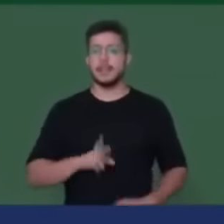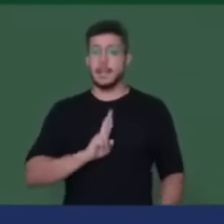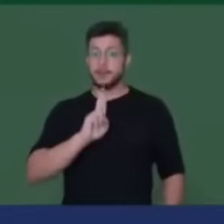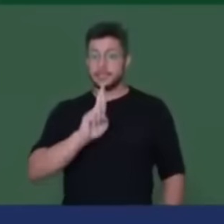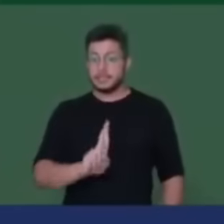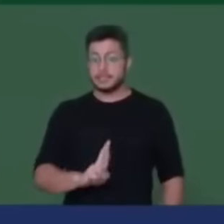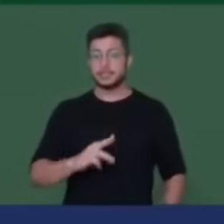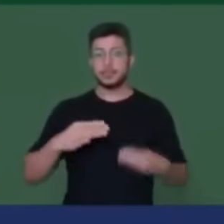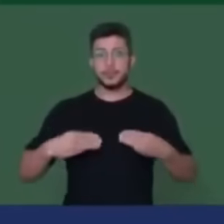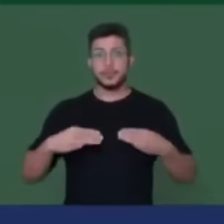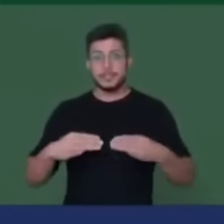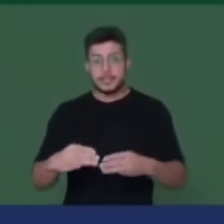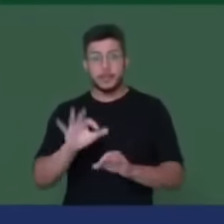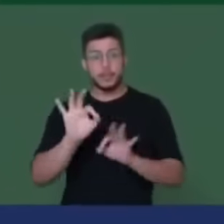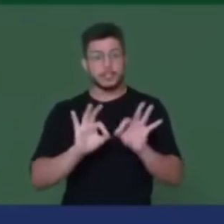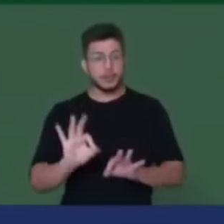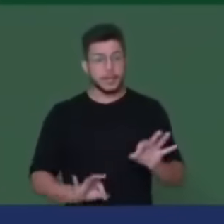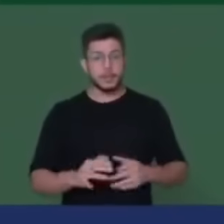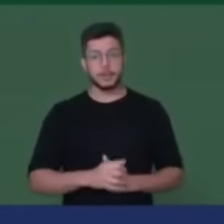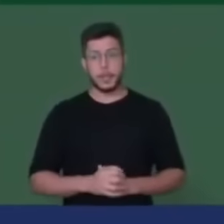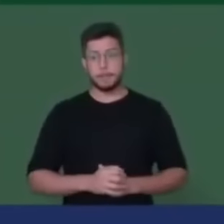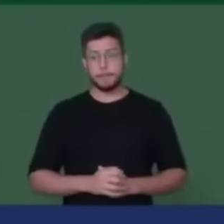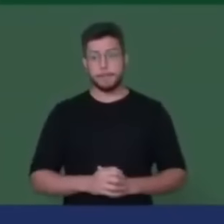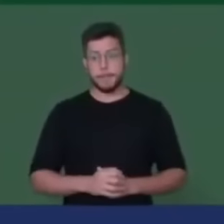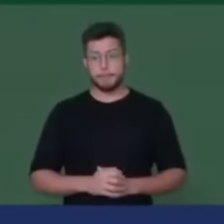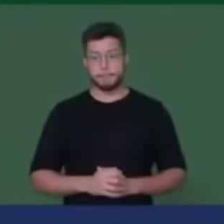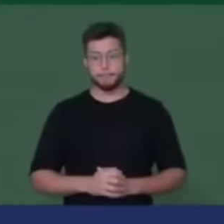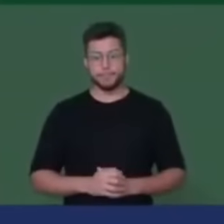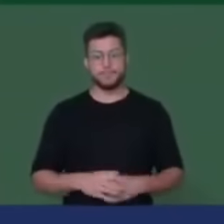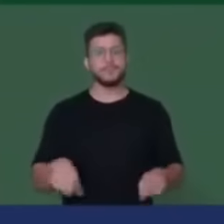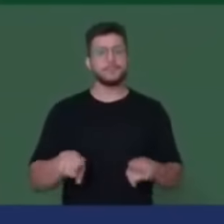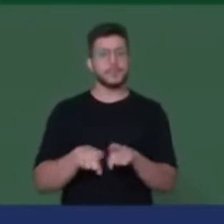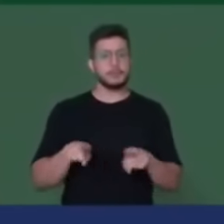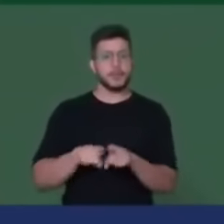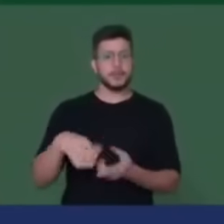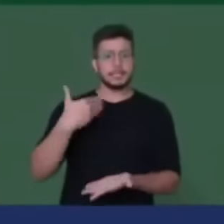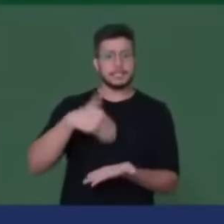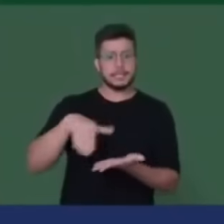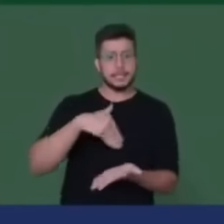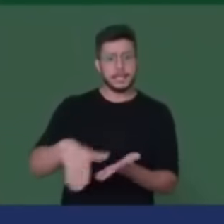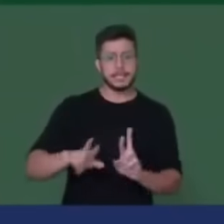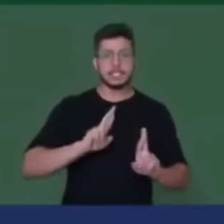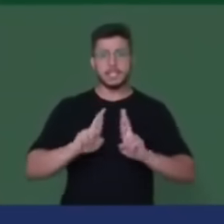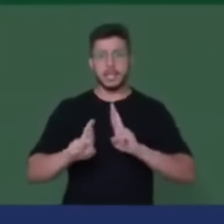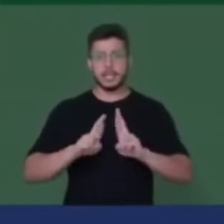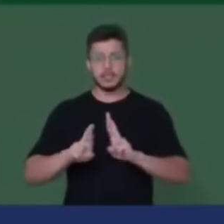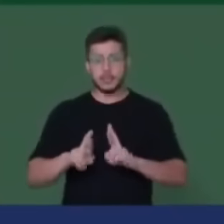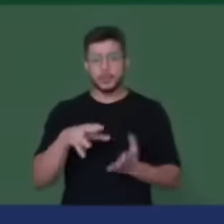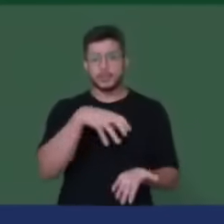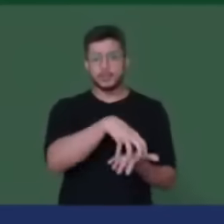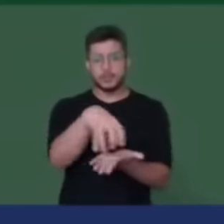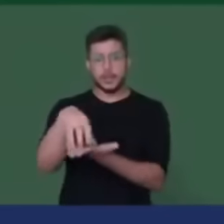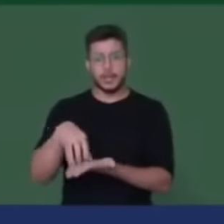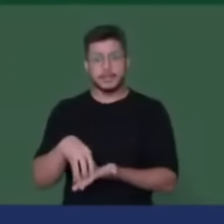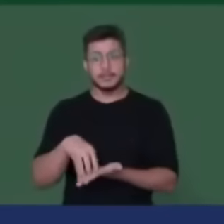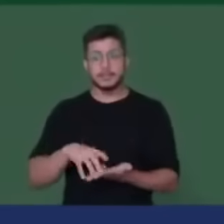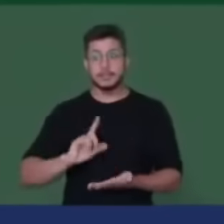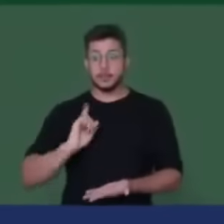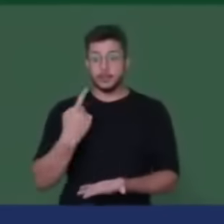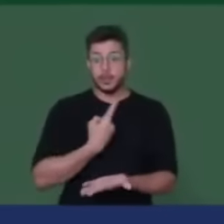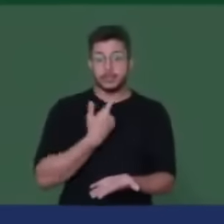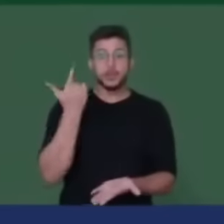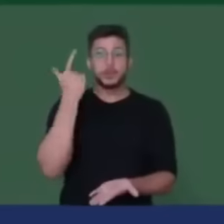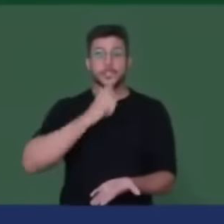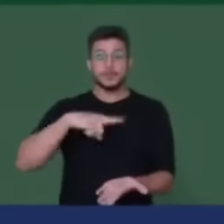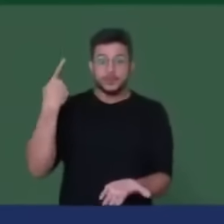com a Secretaria de Relações Institucionais e nós construímos esse acordo. É um